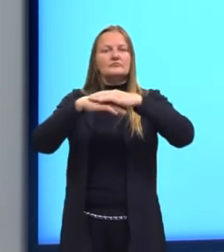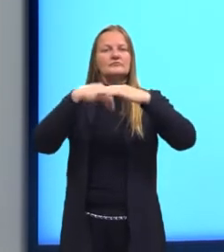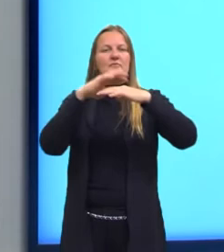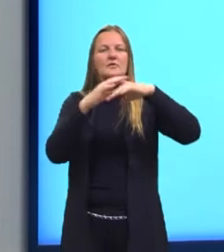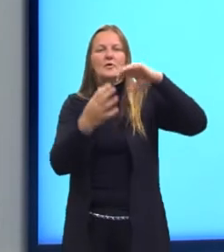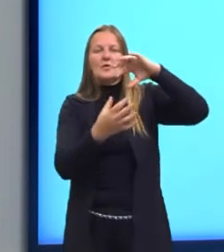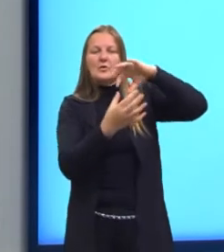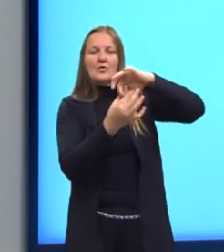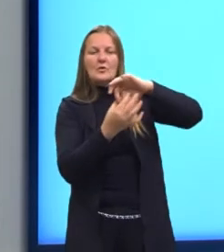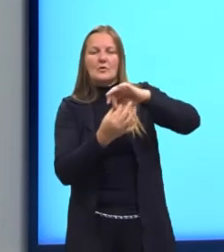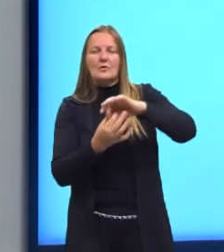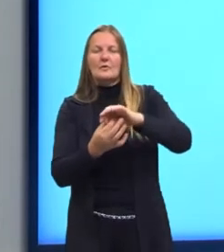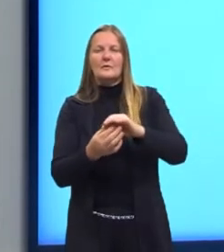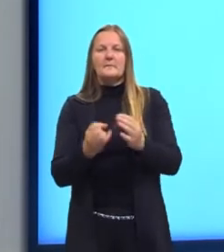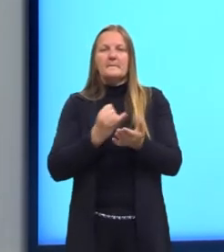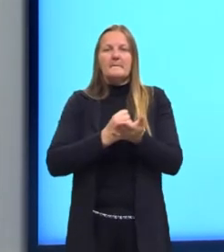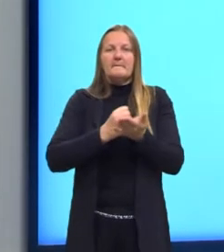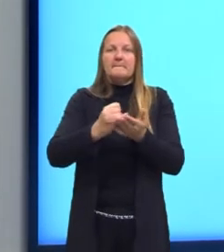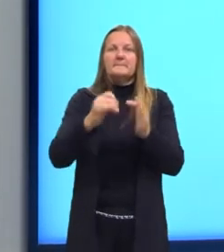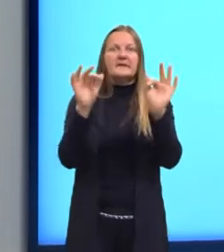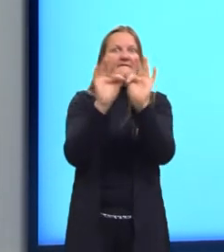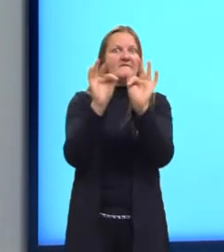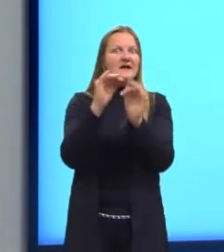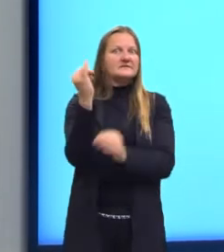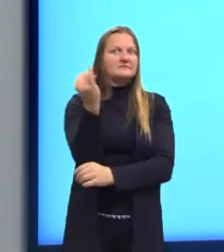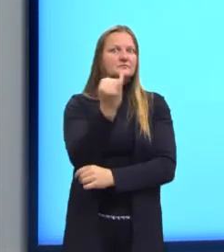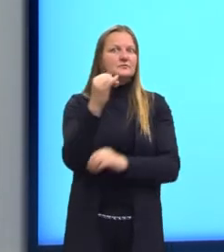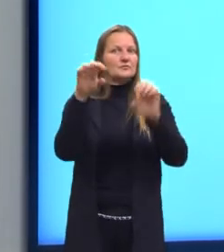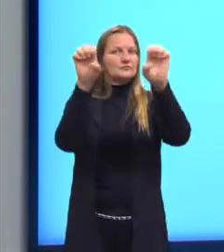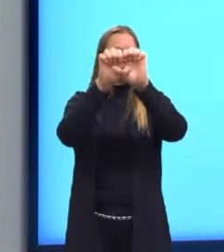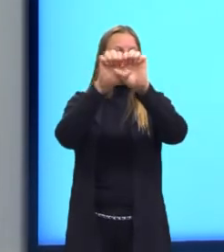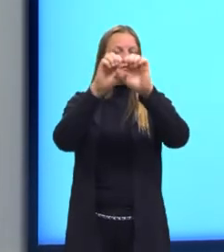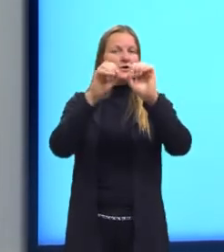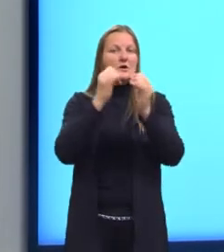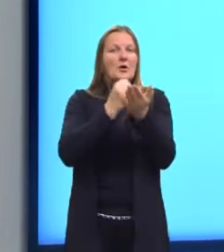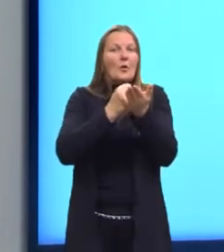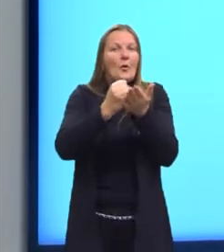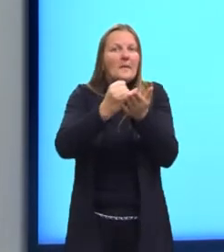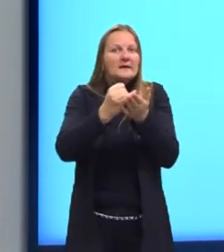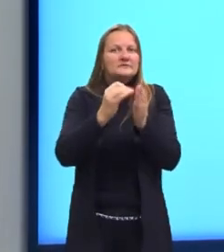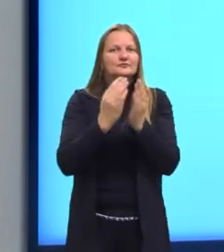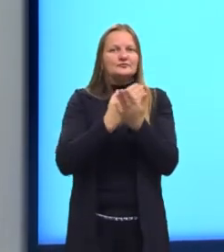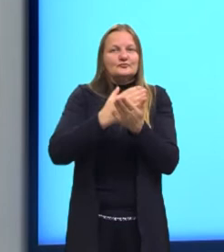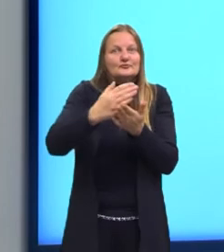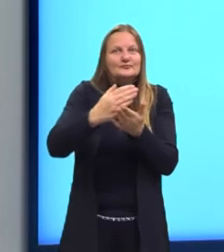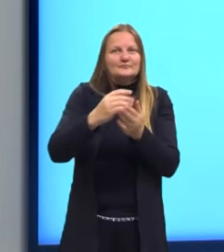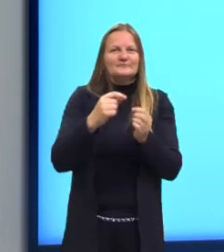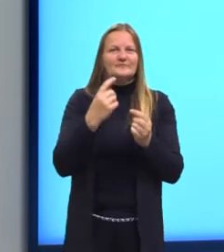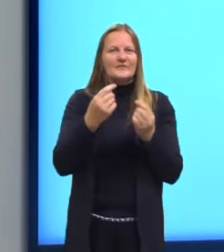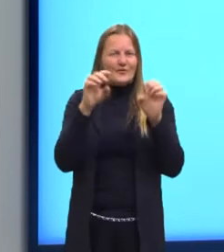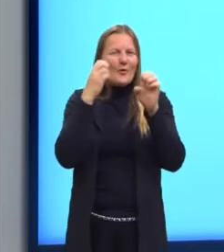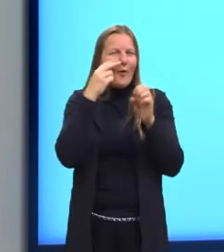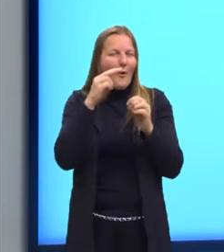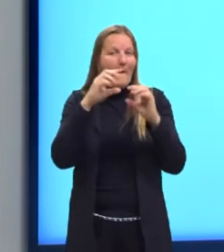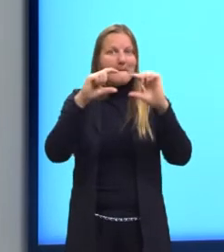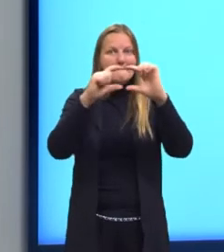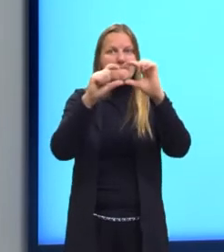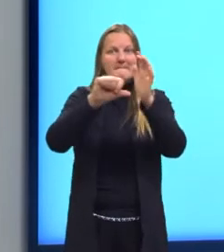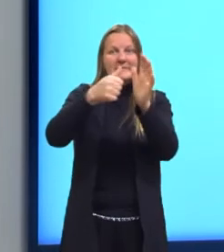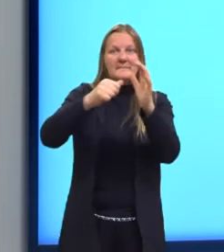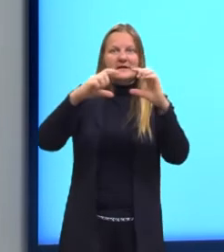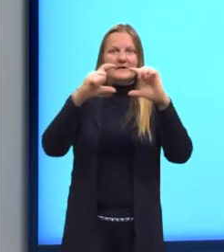uma frase introdutória isso é o esqueleto Isso é uma parte do esqueleto vamos reparar nisso nesse